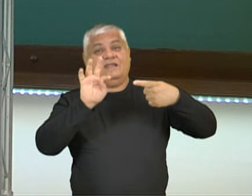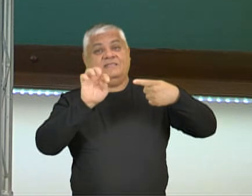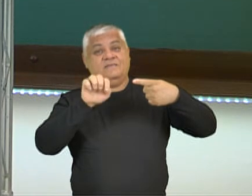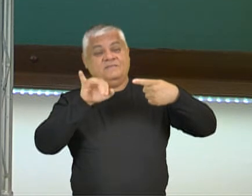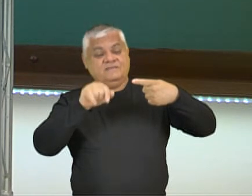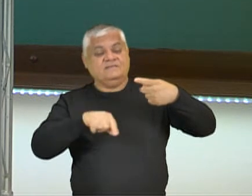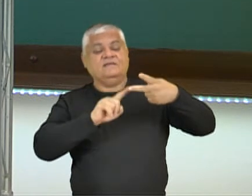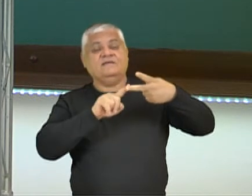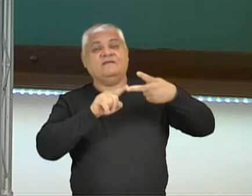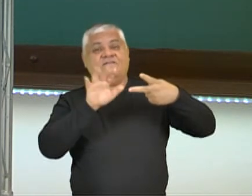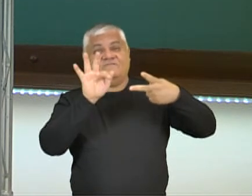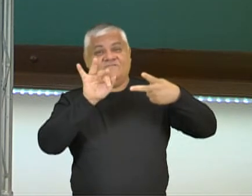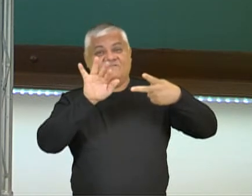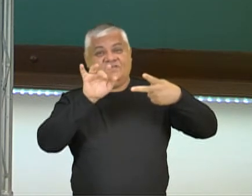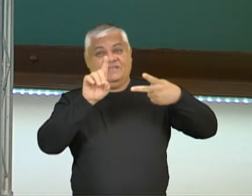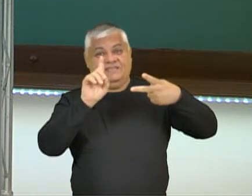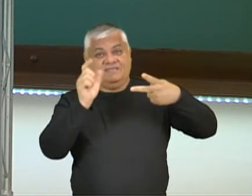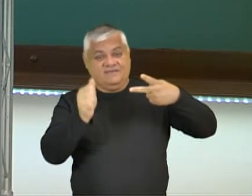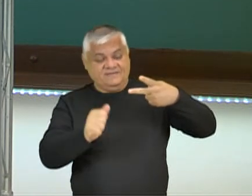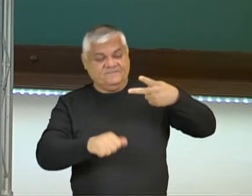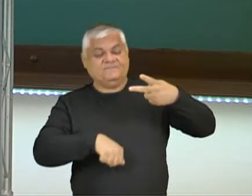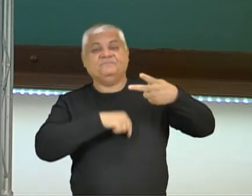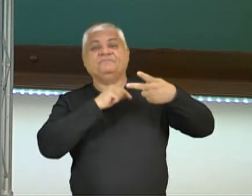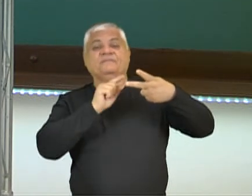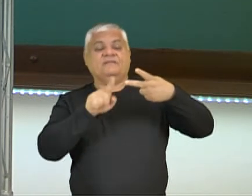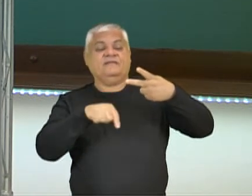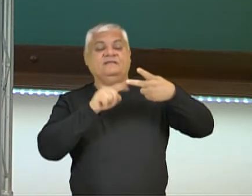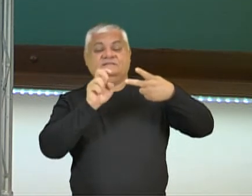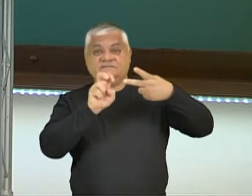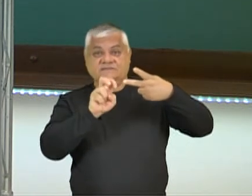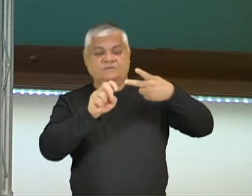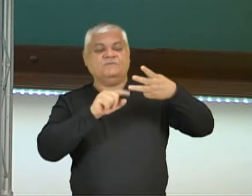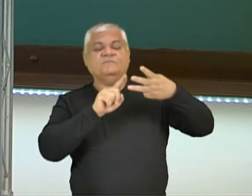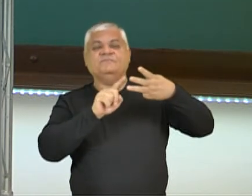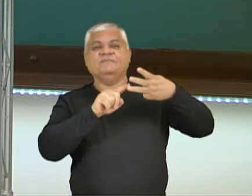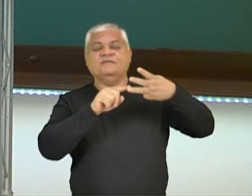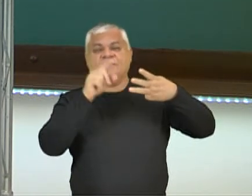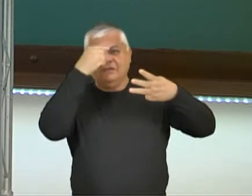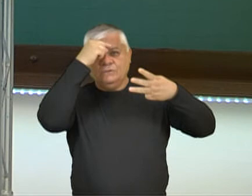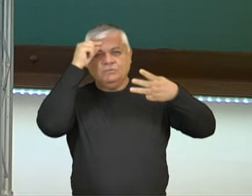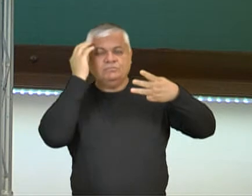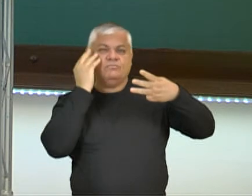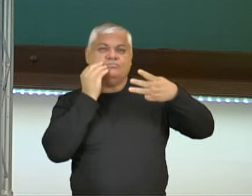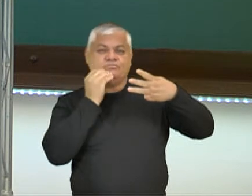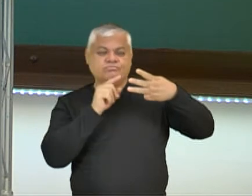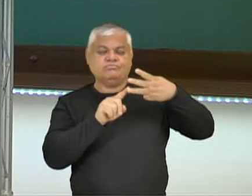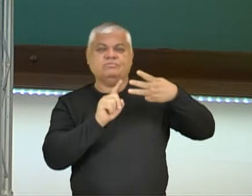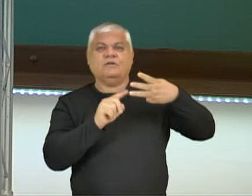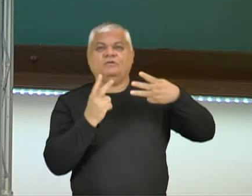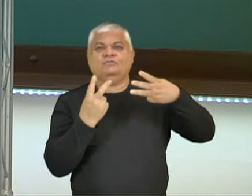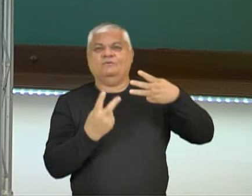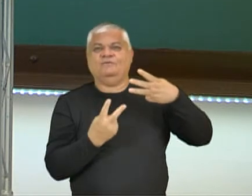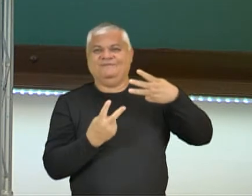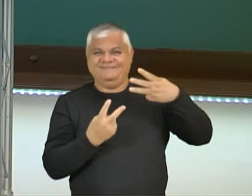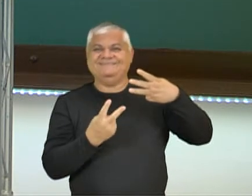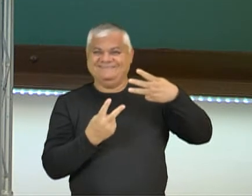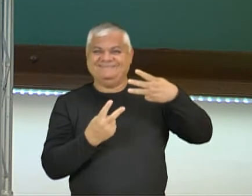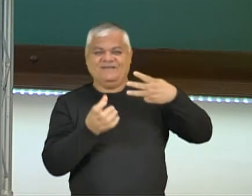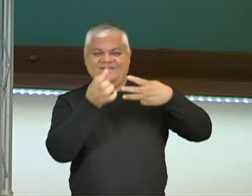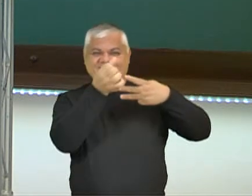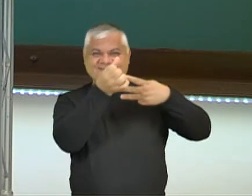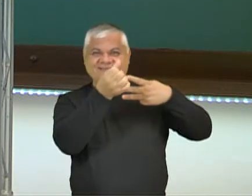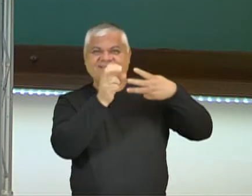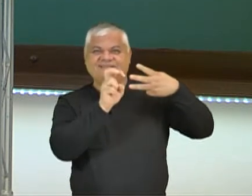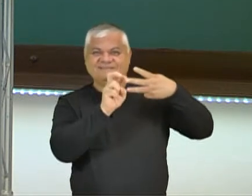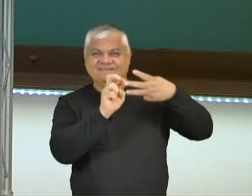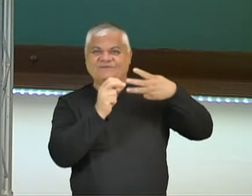Kahlo em segundo lugar, 1, 2, 3, 4, 5. E Leonardo da Vinci com 2 países onde ele foi apontado,